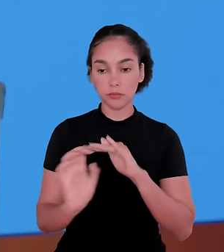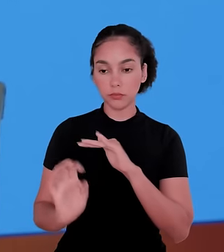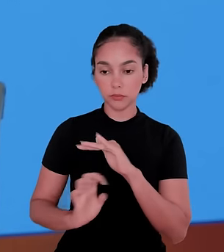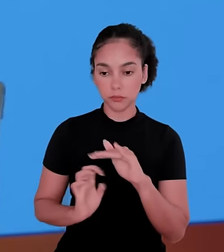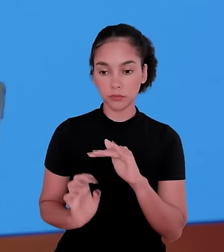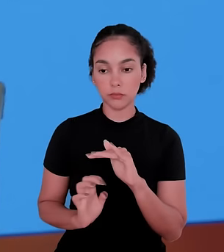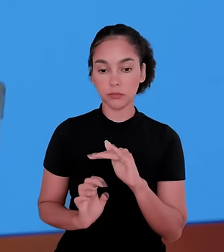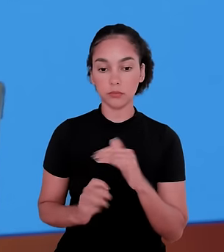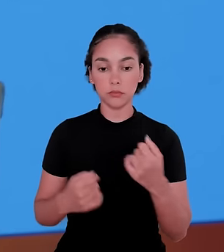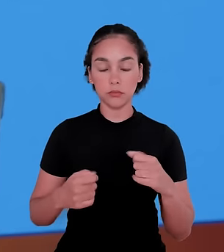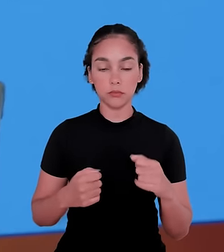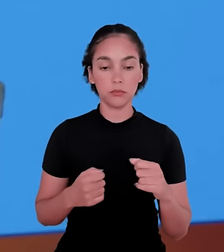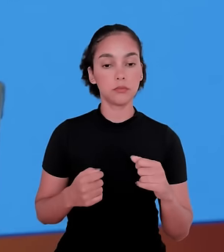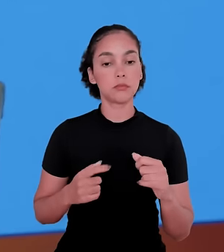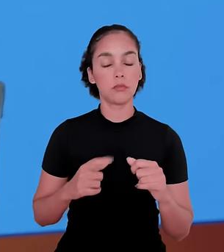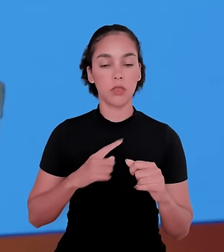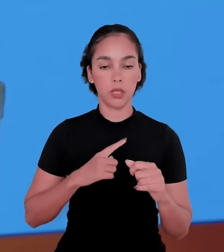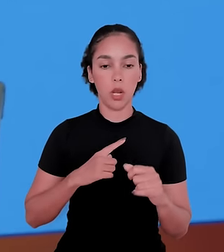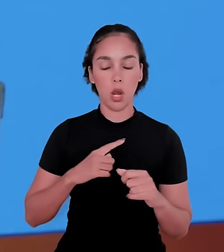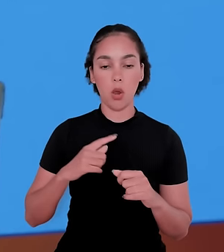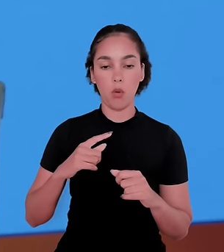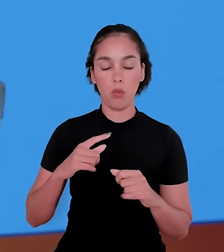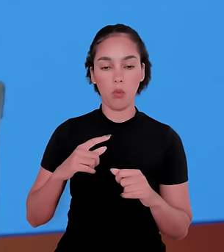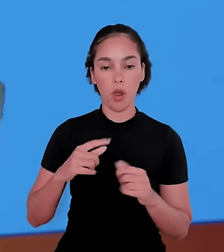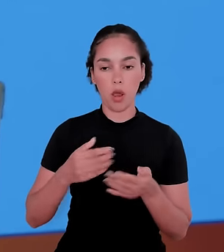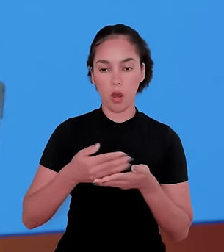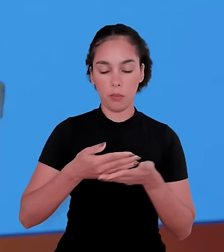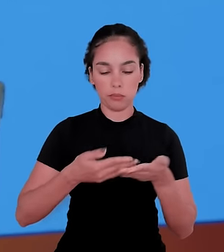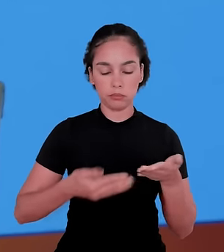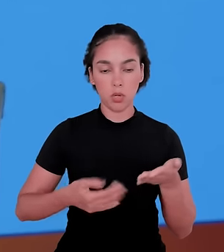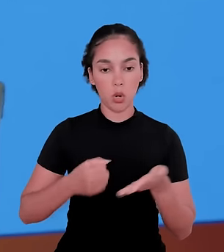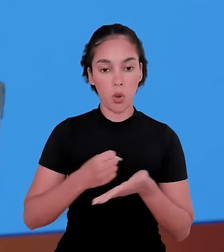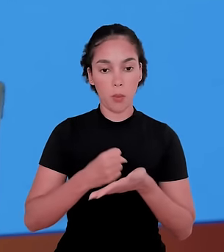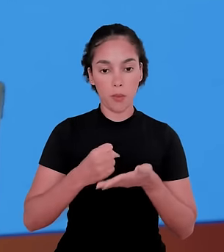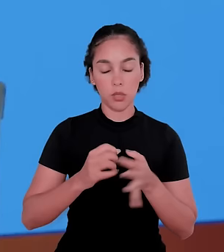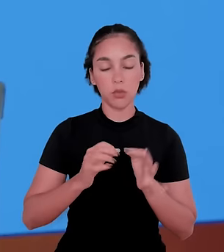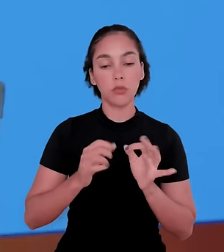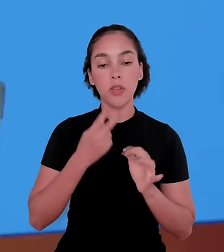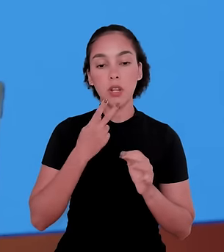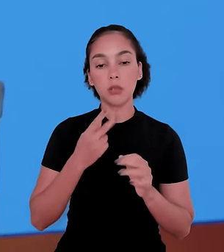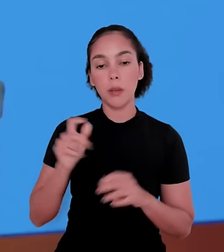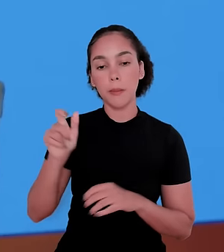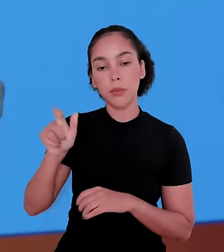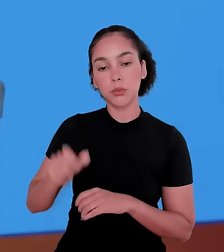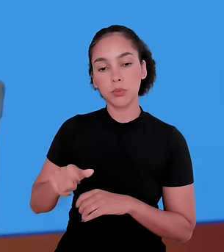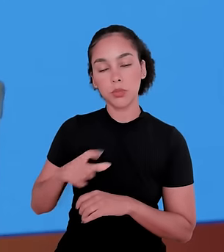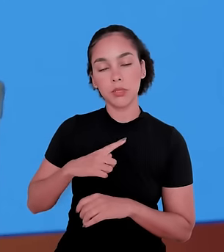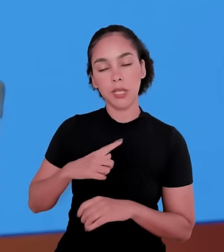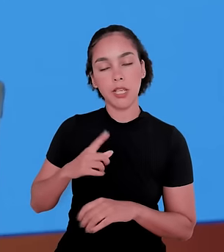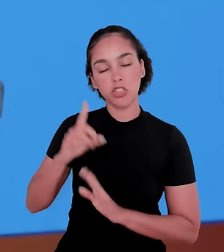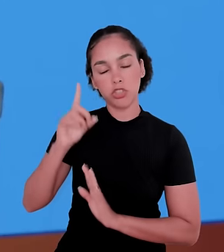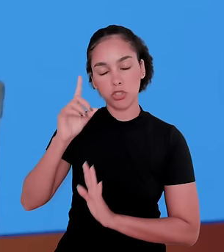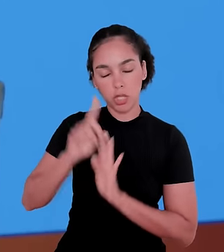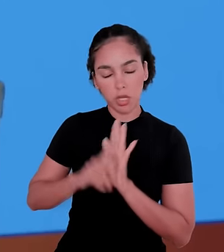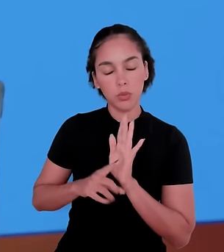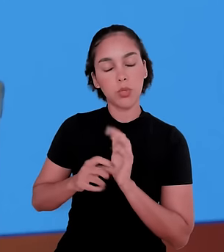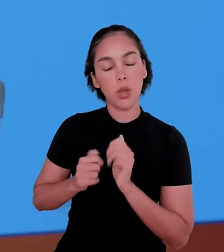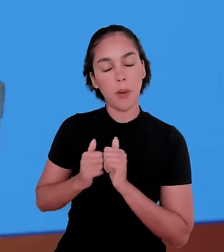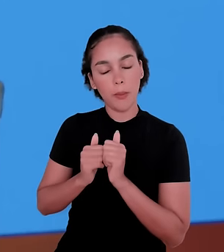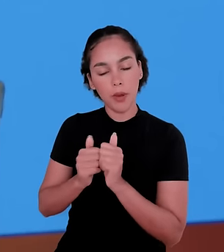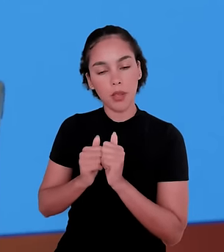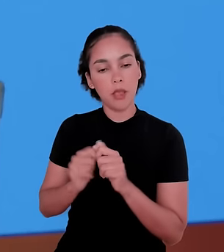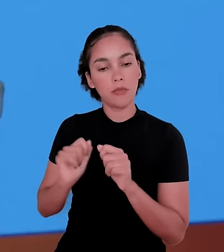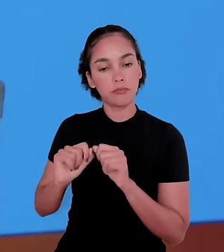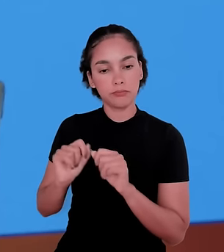procurador você tem que entregar uma procuração direito que dizendo que aquela pessoa tem direito a acompanhar e